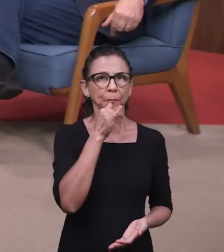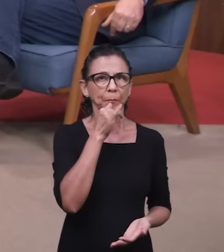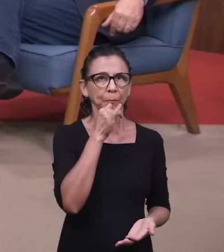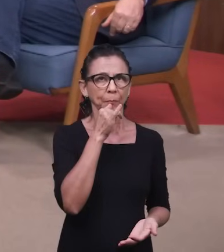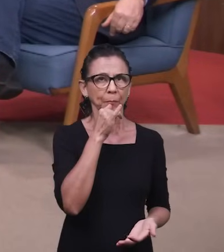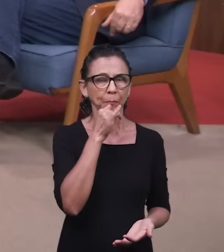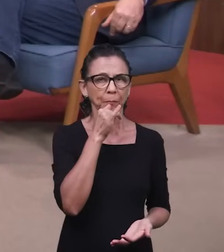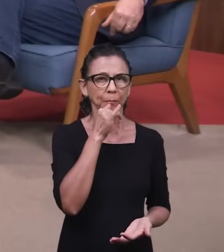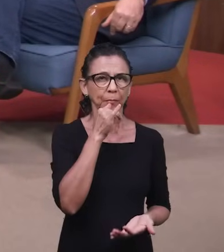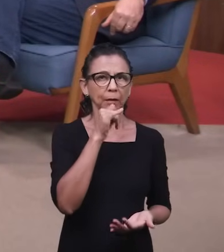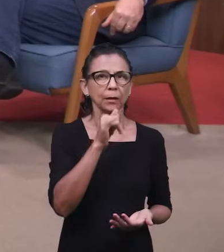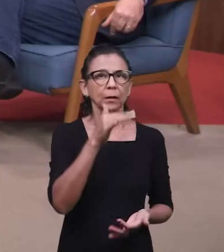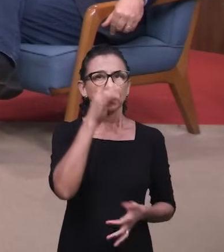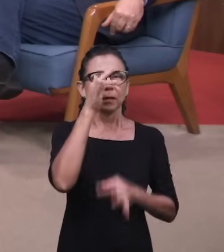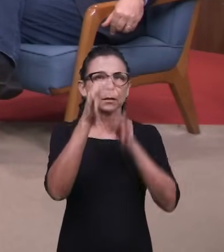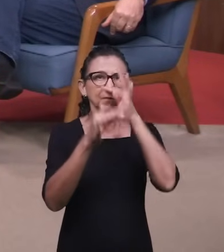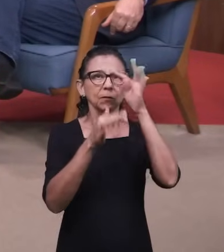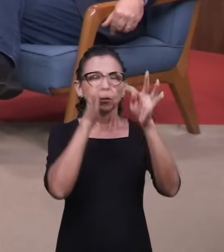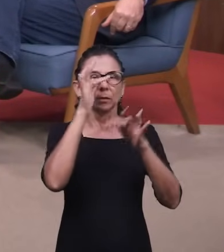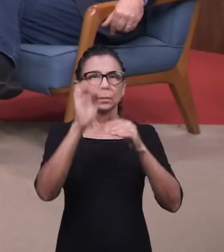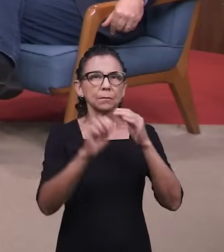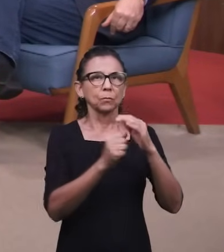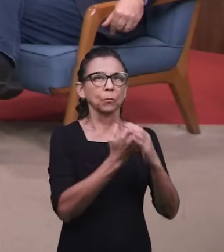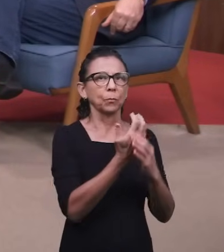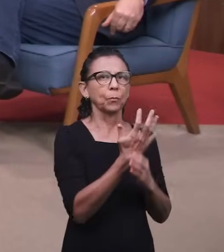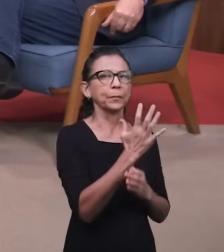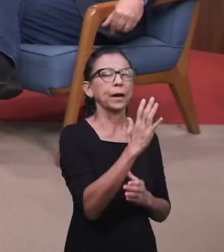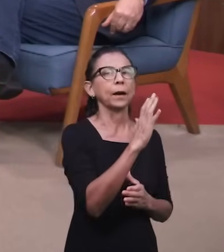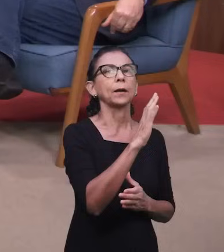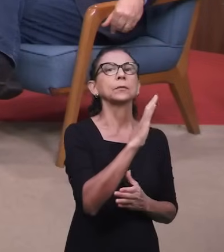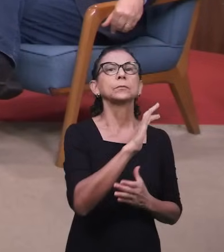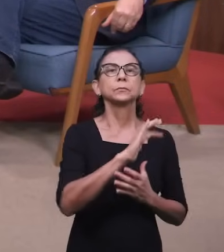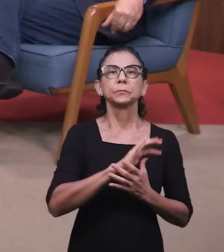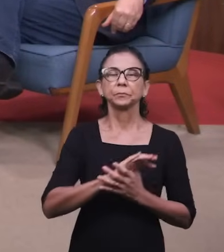terra. Então, é primavera.